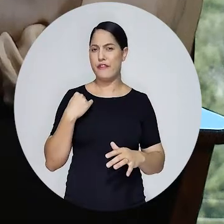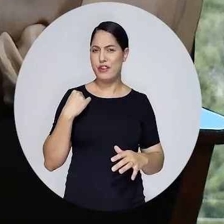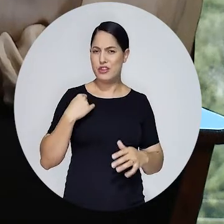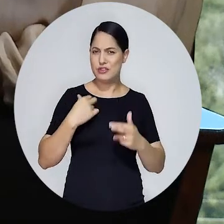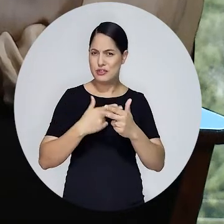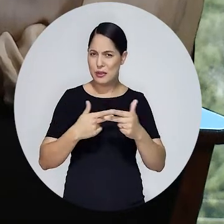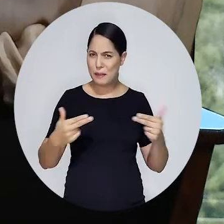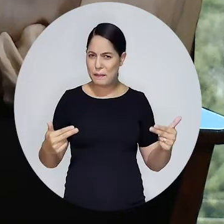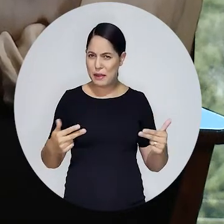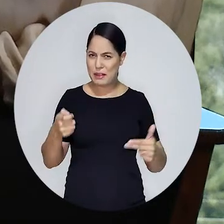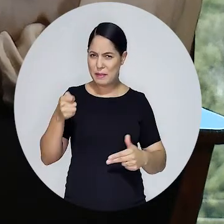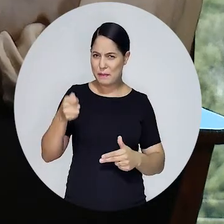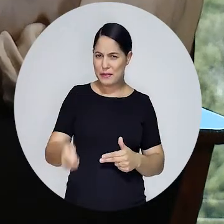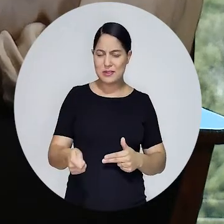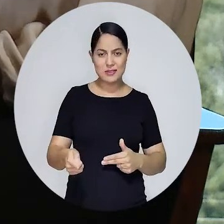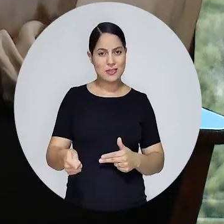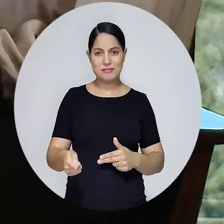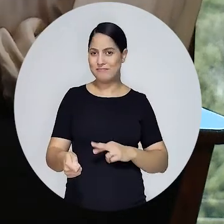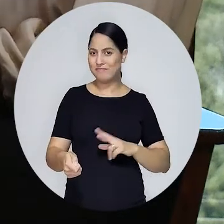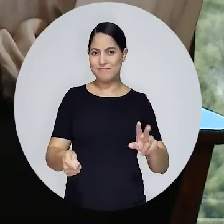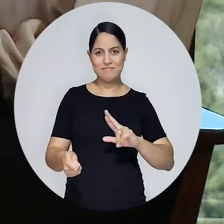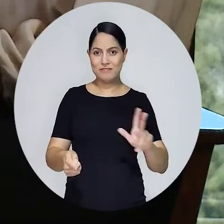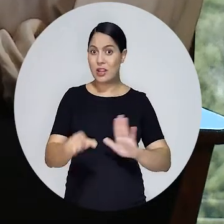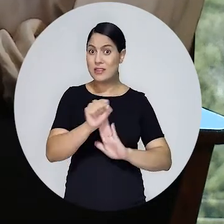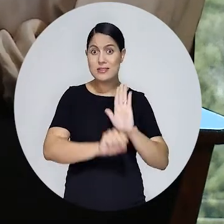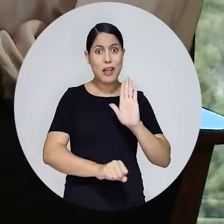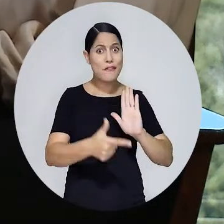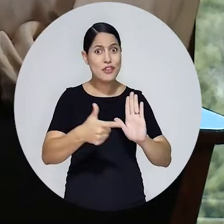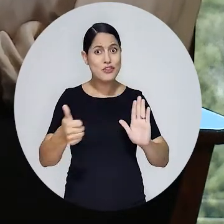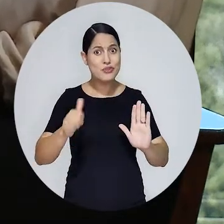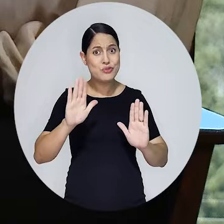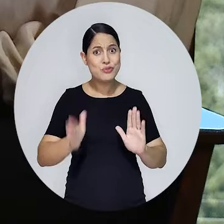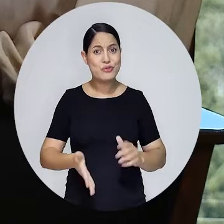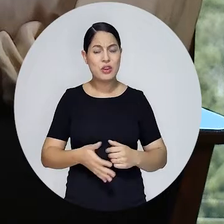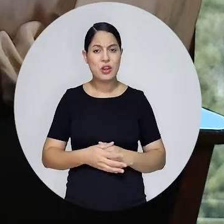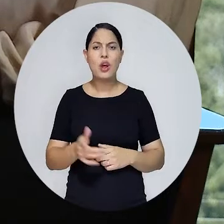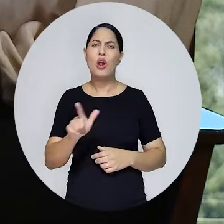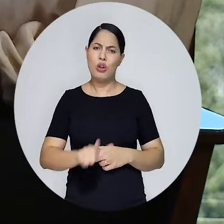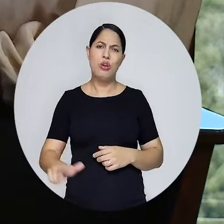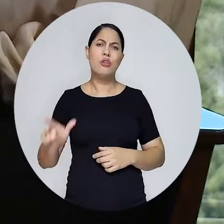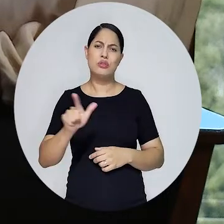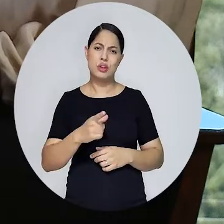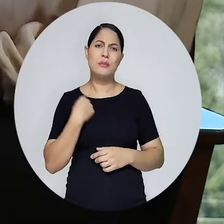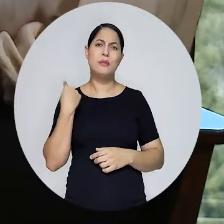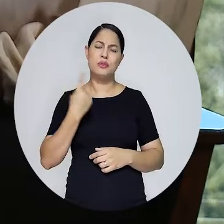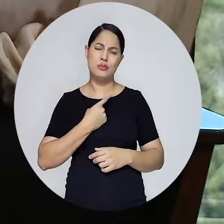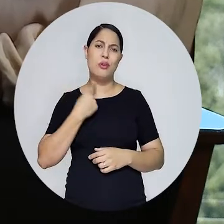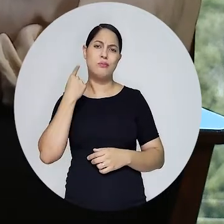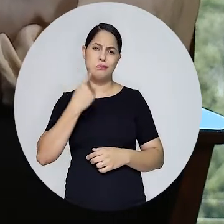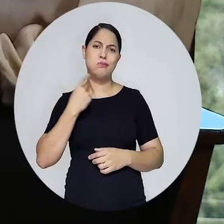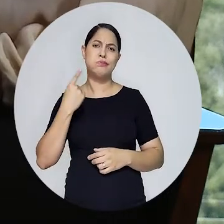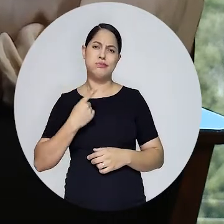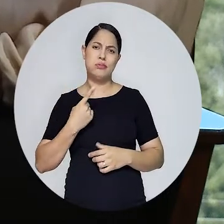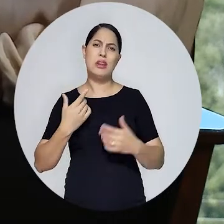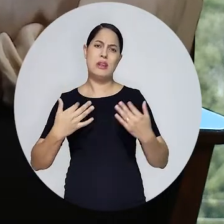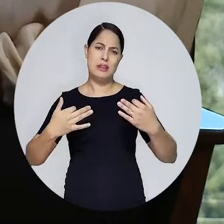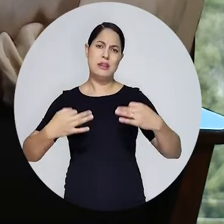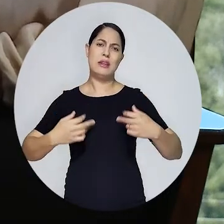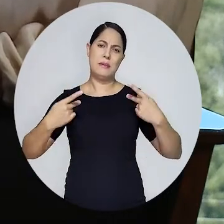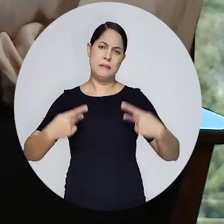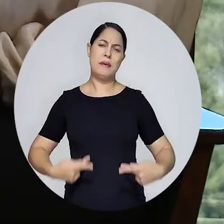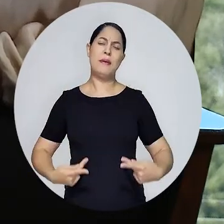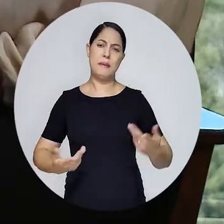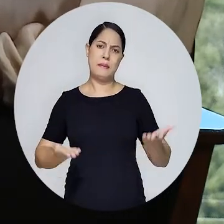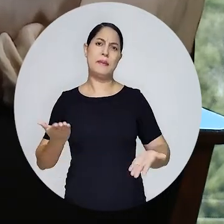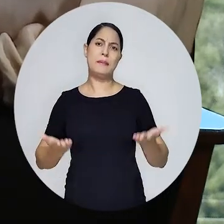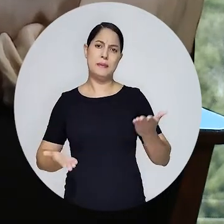impor restrições à vestimenta, sem dúvida nenhuma, não cabe no século XXI. Nós temos que ter o bom senso e a proporcionalidade. Agora, tudo que sair sobre